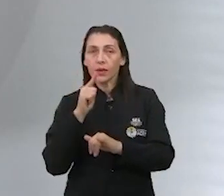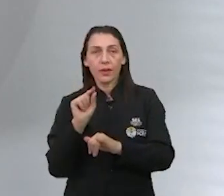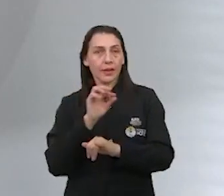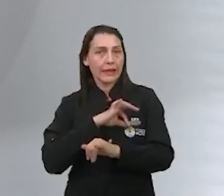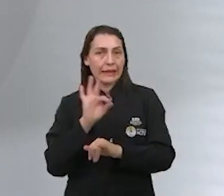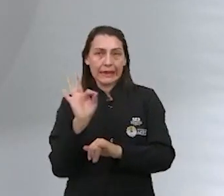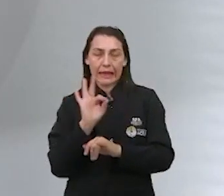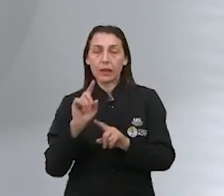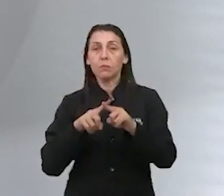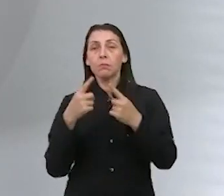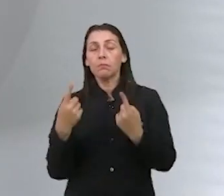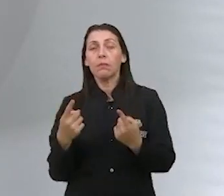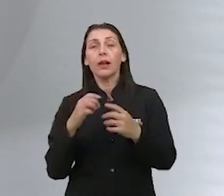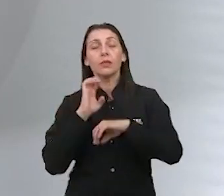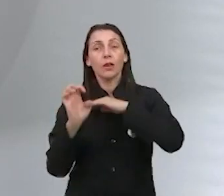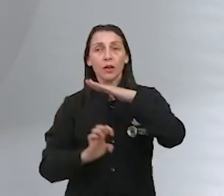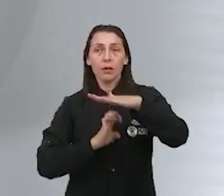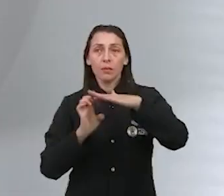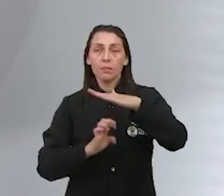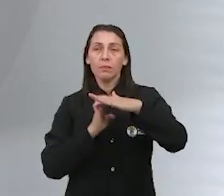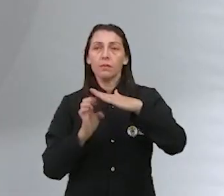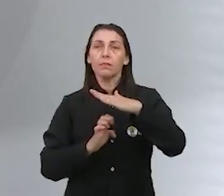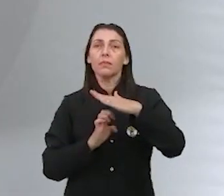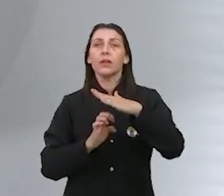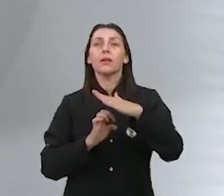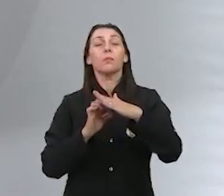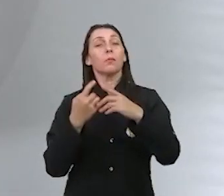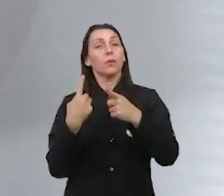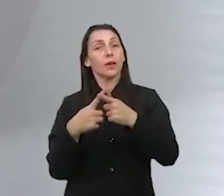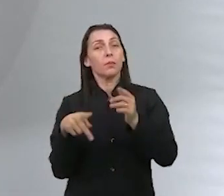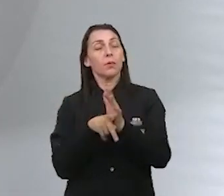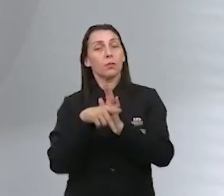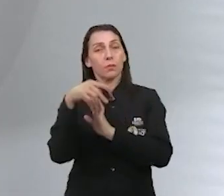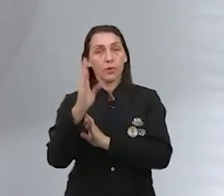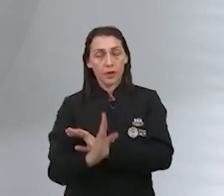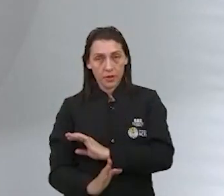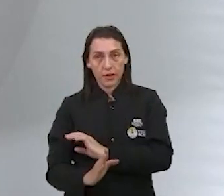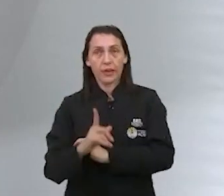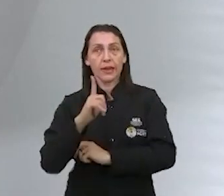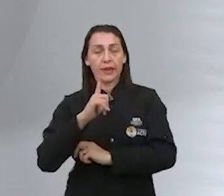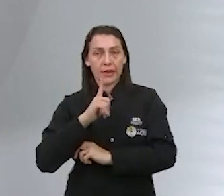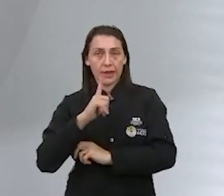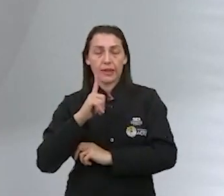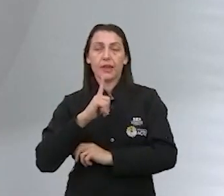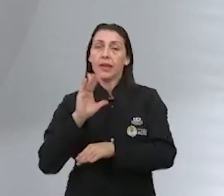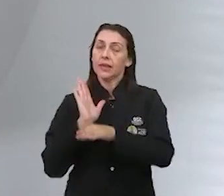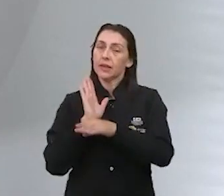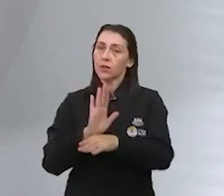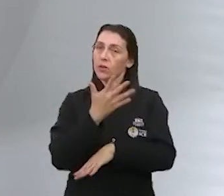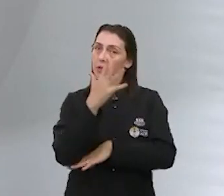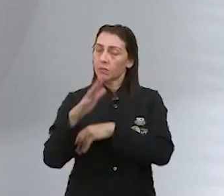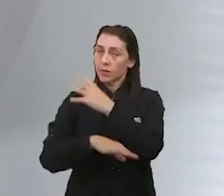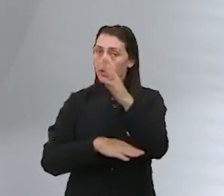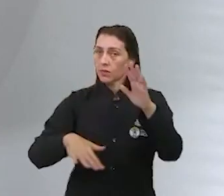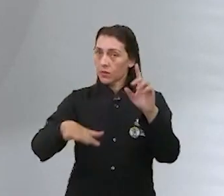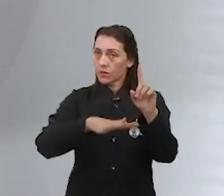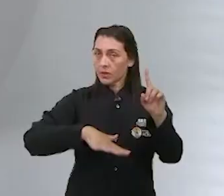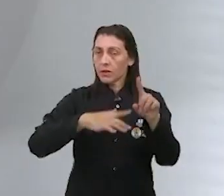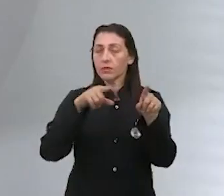para isso. Mas é uma empresa que vale a pena ser citada por ser brasileira e tem essa pegada ambiental e social